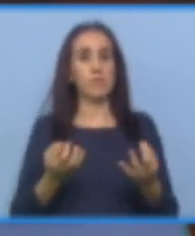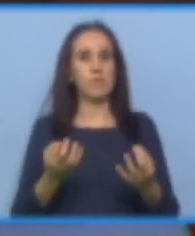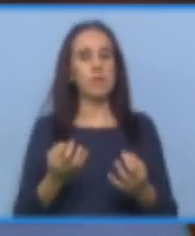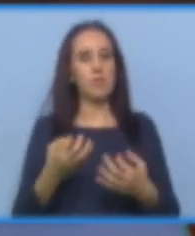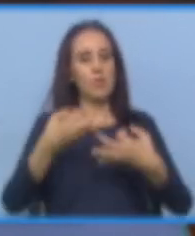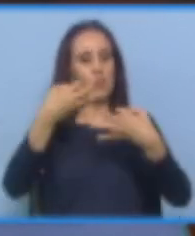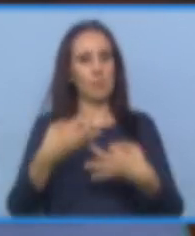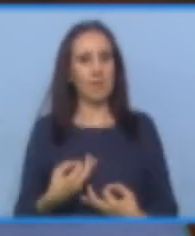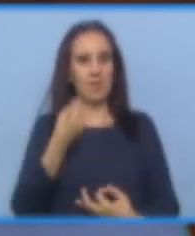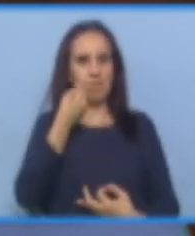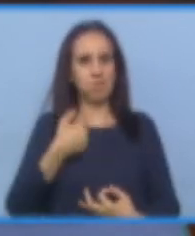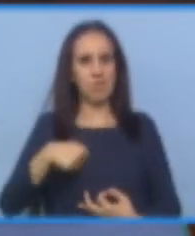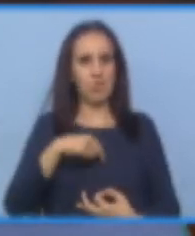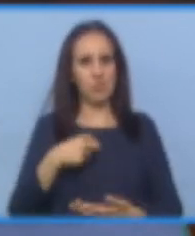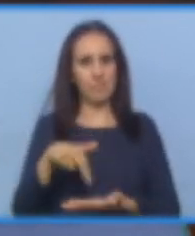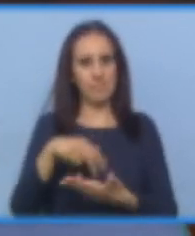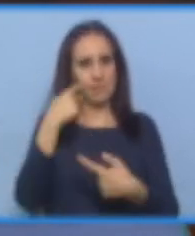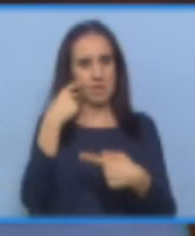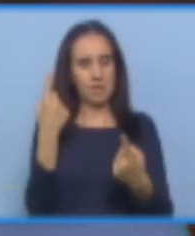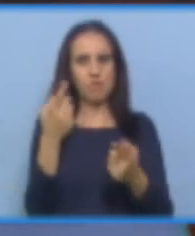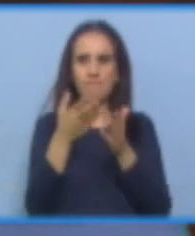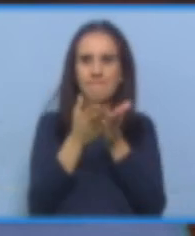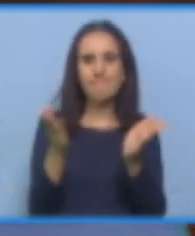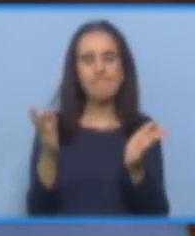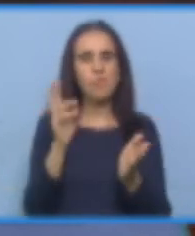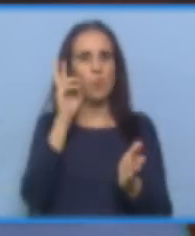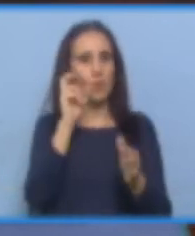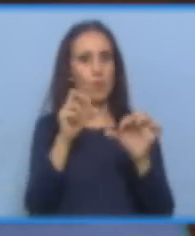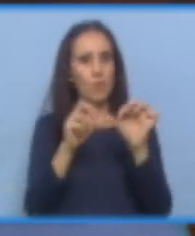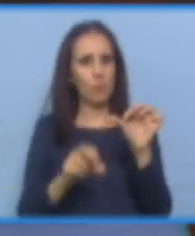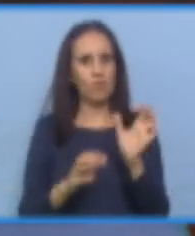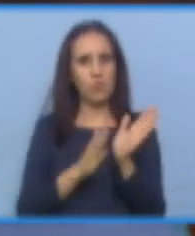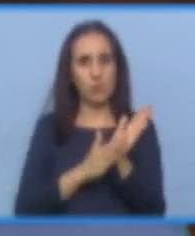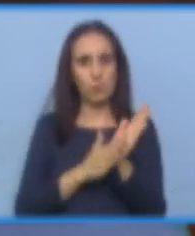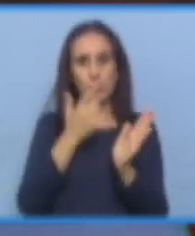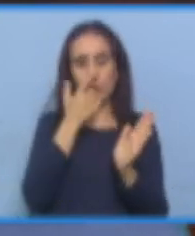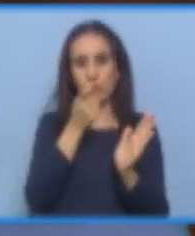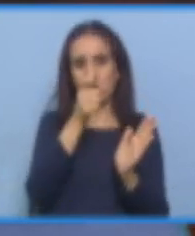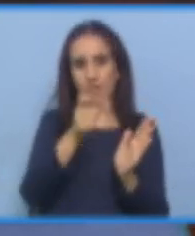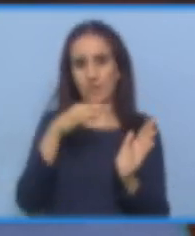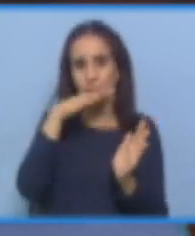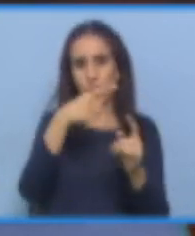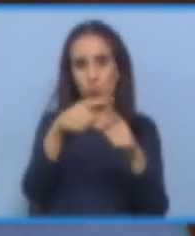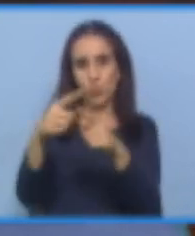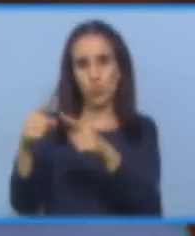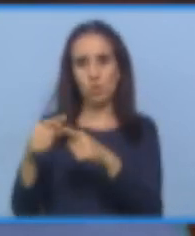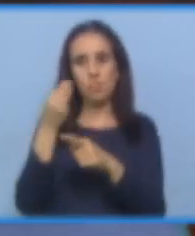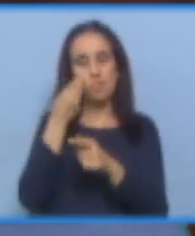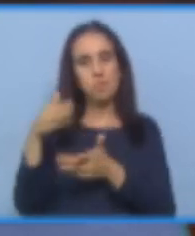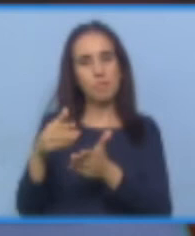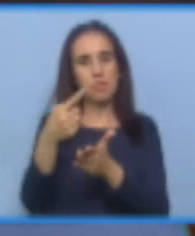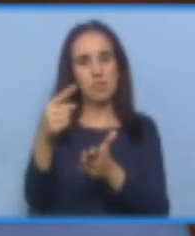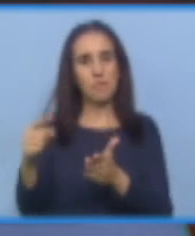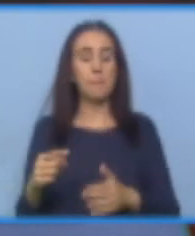nesta humildade com que nos apresentamos, estar abertos a ouvir testemunhos de outras famílias que também fazem o seu próprio caminho.